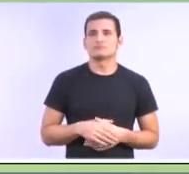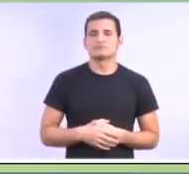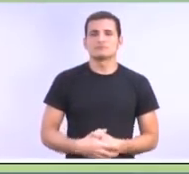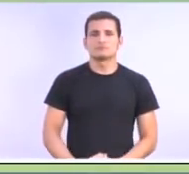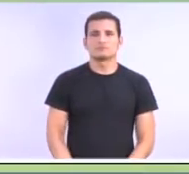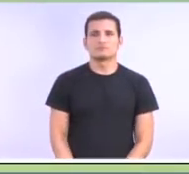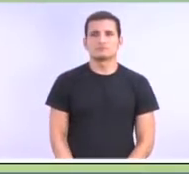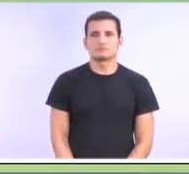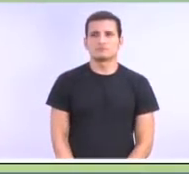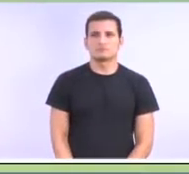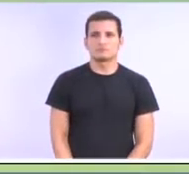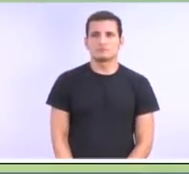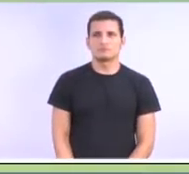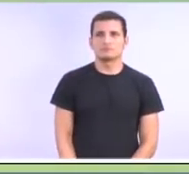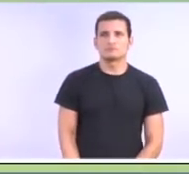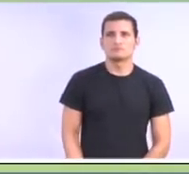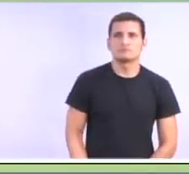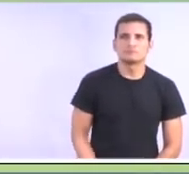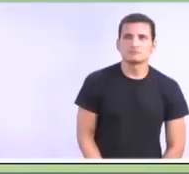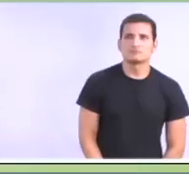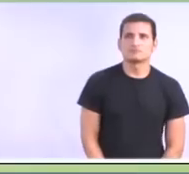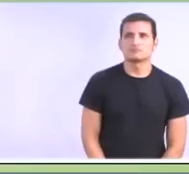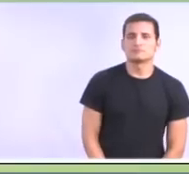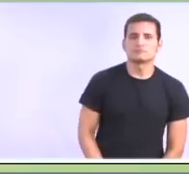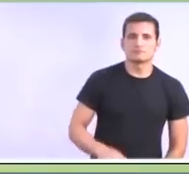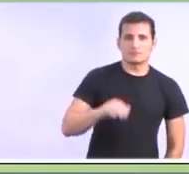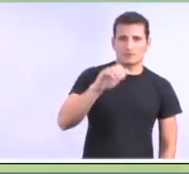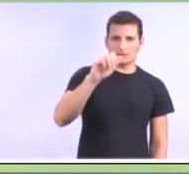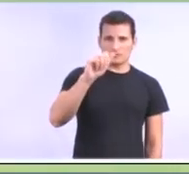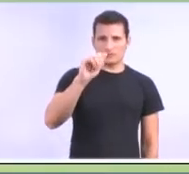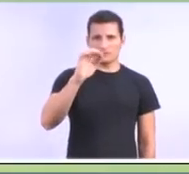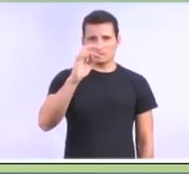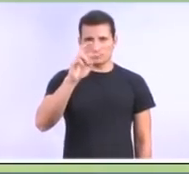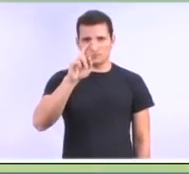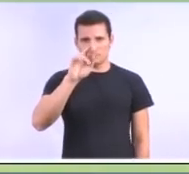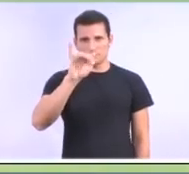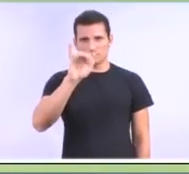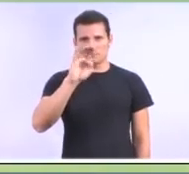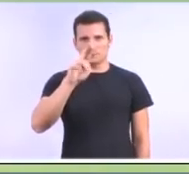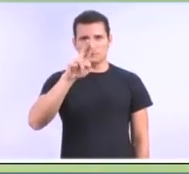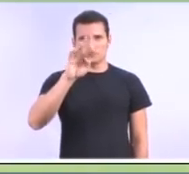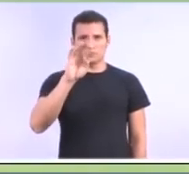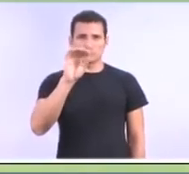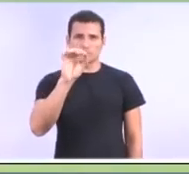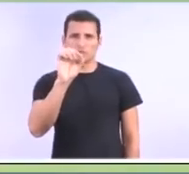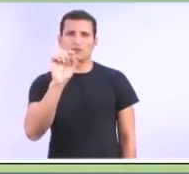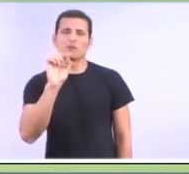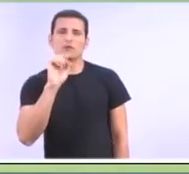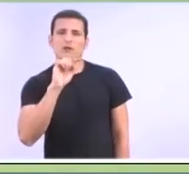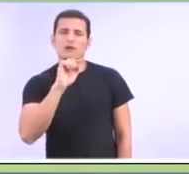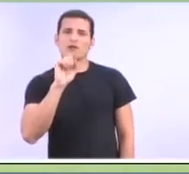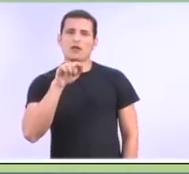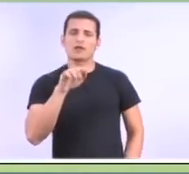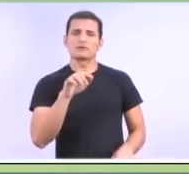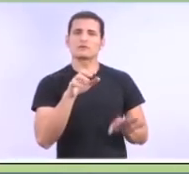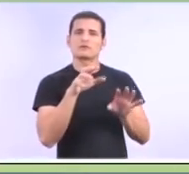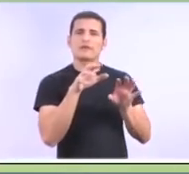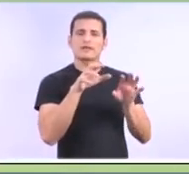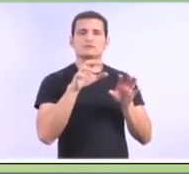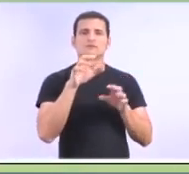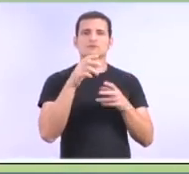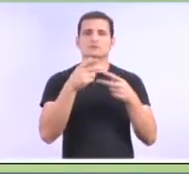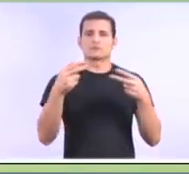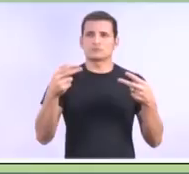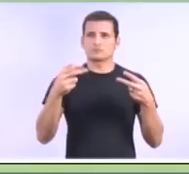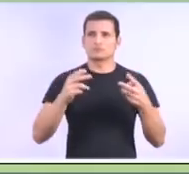podemos considerar os atributos como a definição das características do objeto. Está